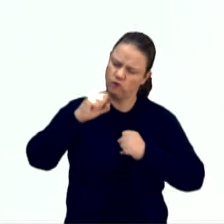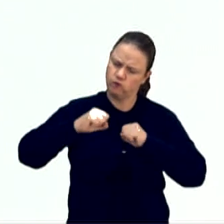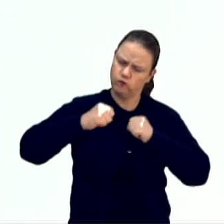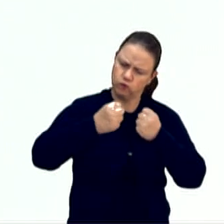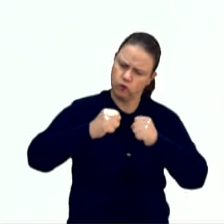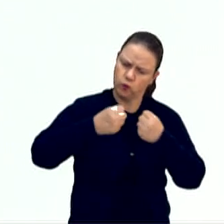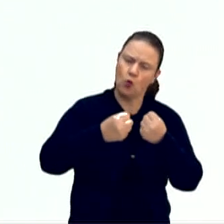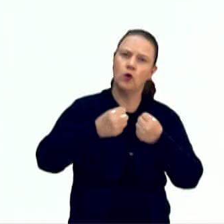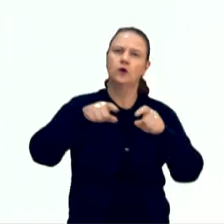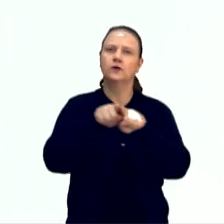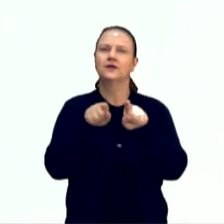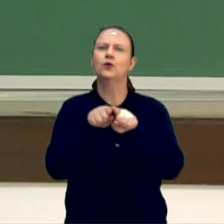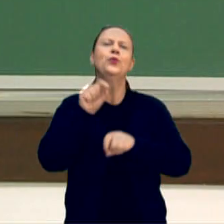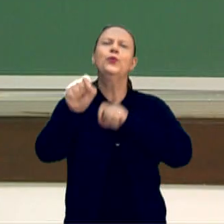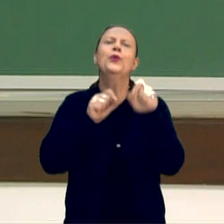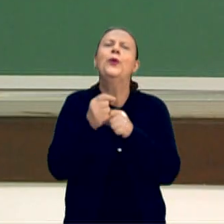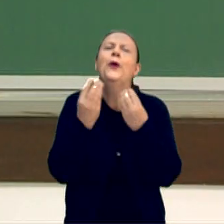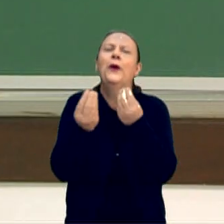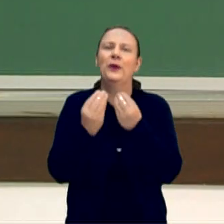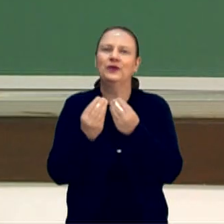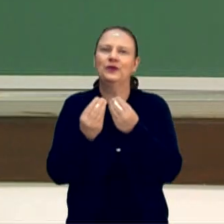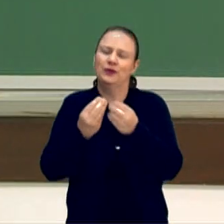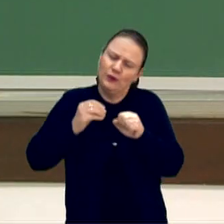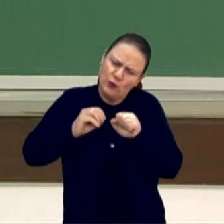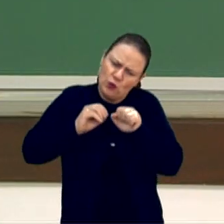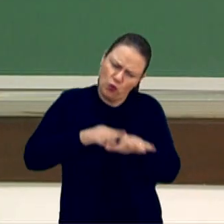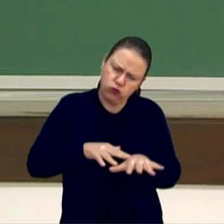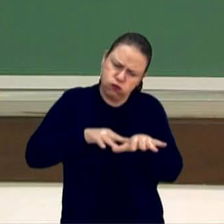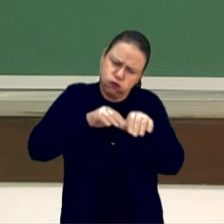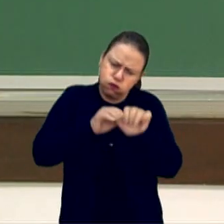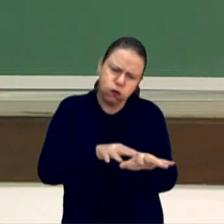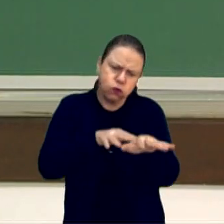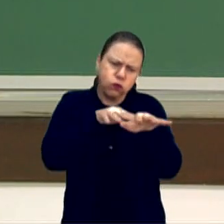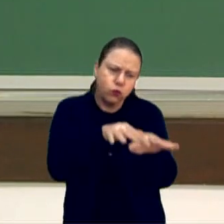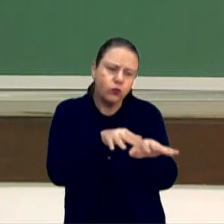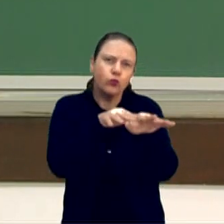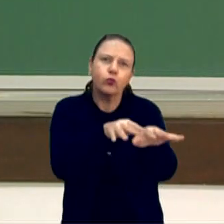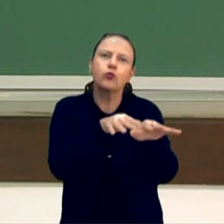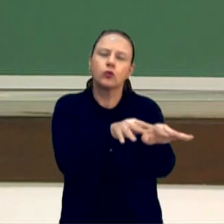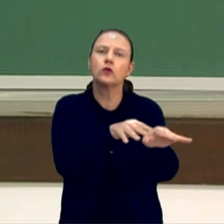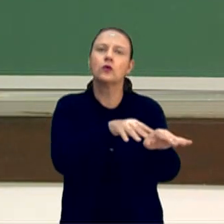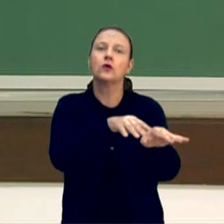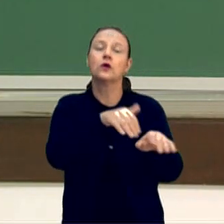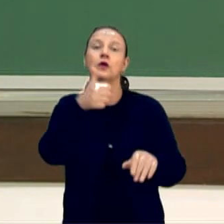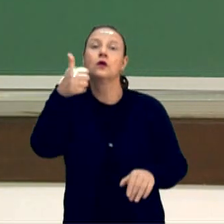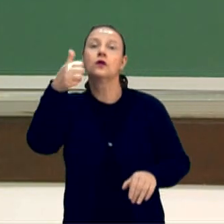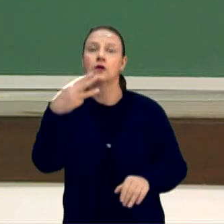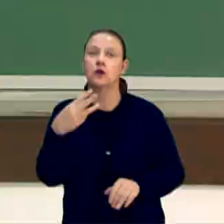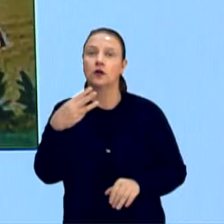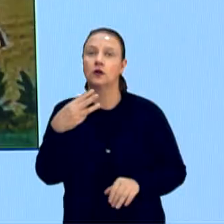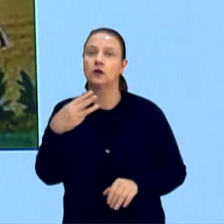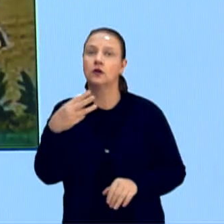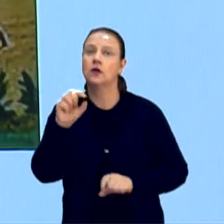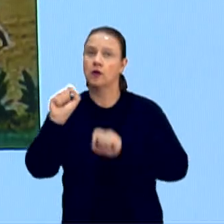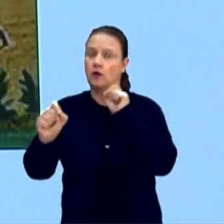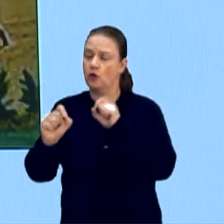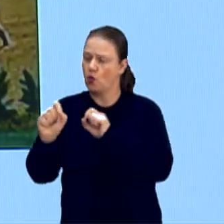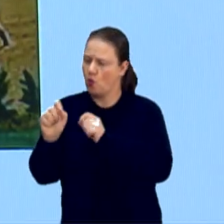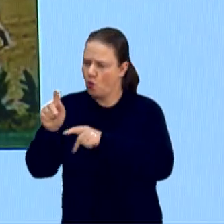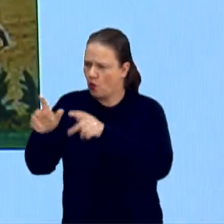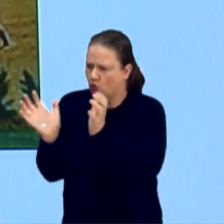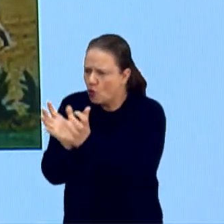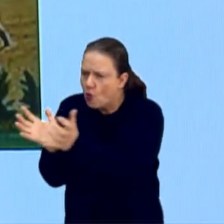As caravanas da conquista, da saída ali das 13 colônias, da orla litorânea, que nós vamos estudar isso